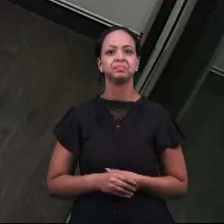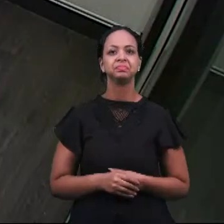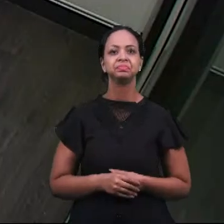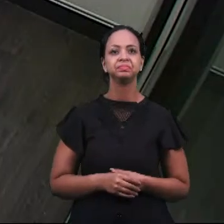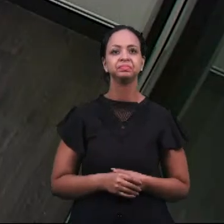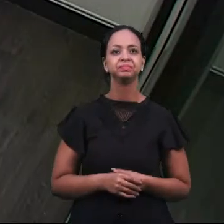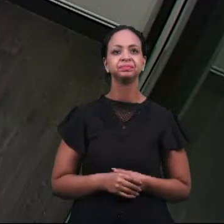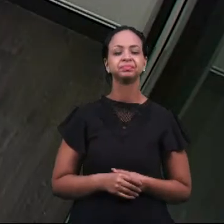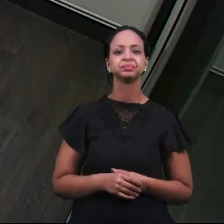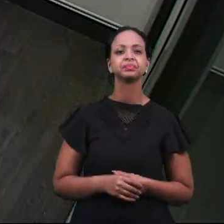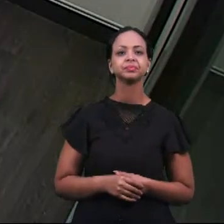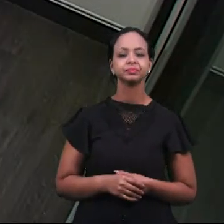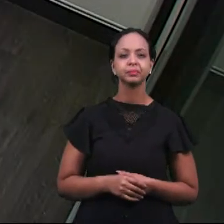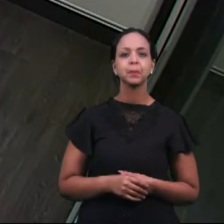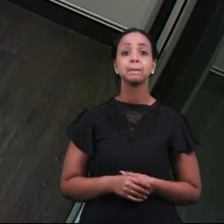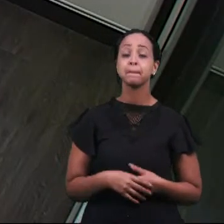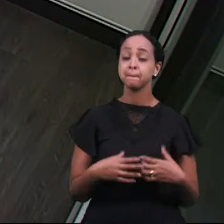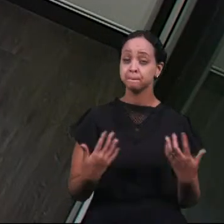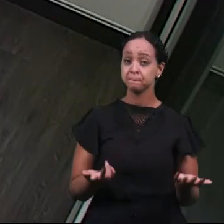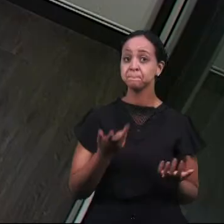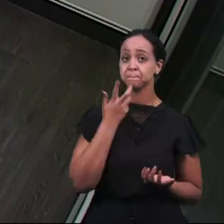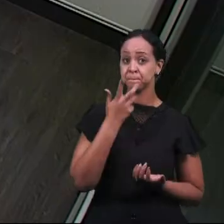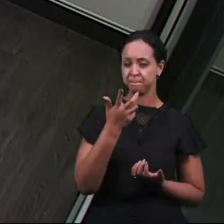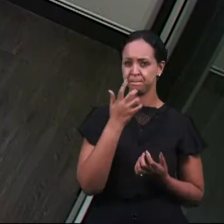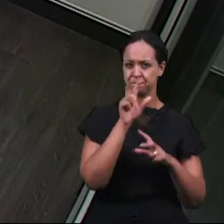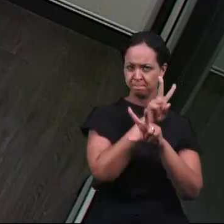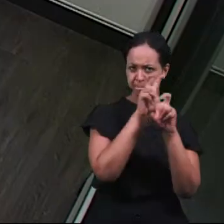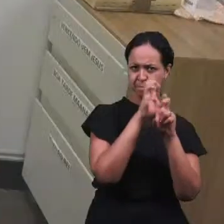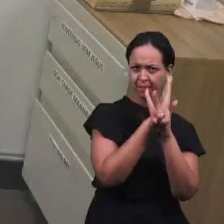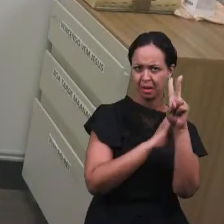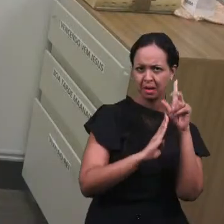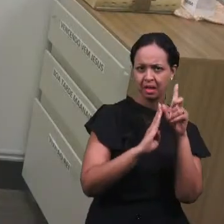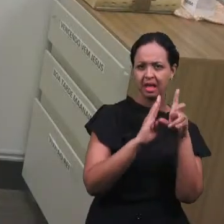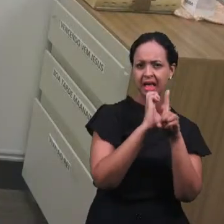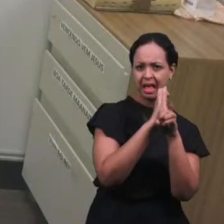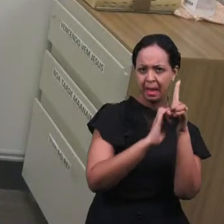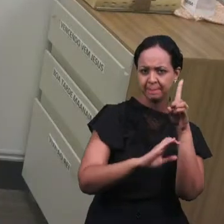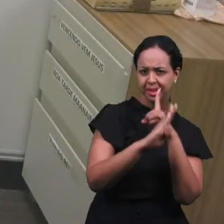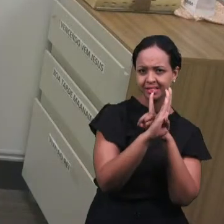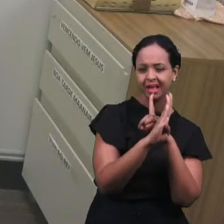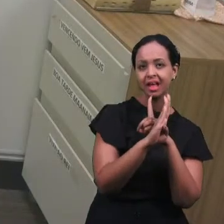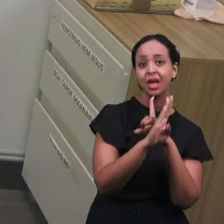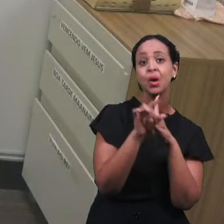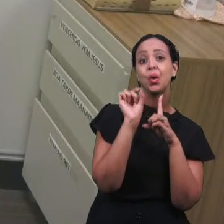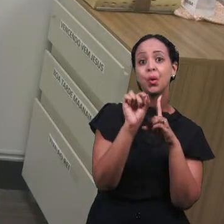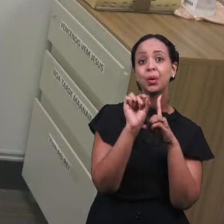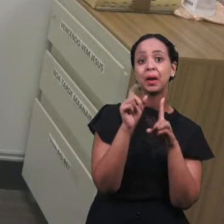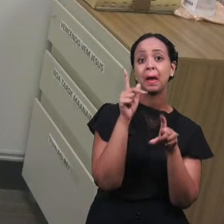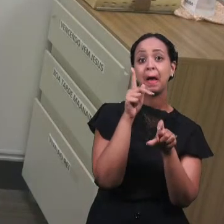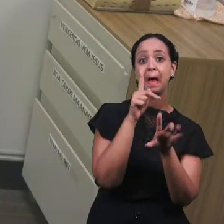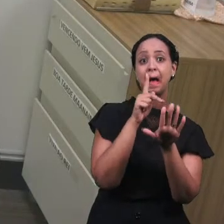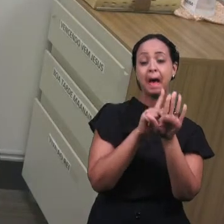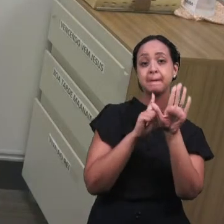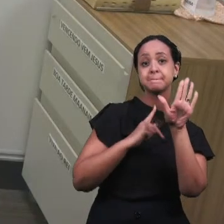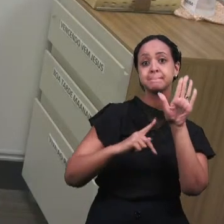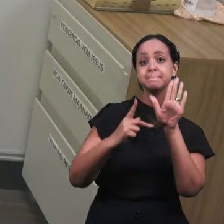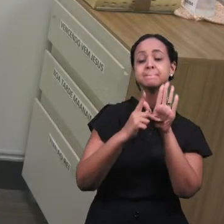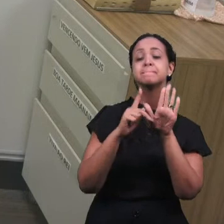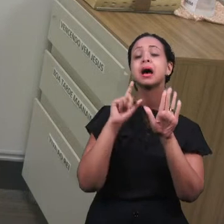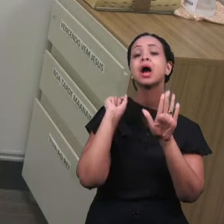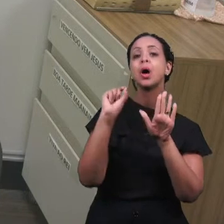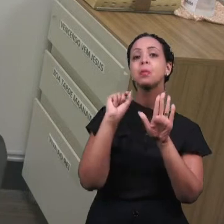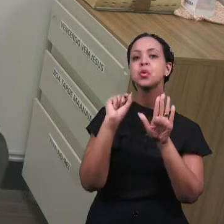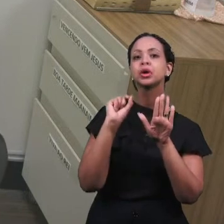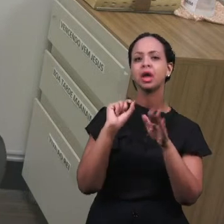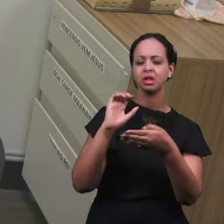Deus. Glória a Deus. E falando em EBD, né? A pedra de, né? A parábola da pérola de grande valor,